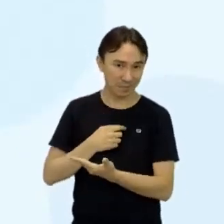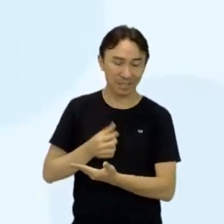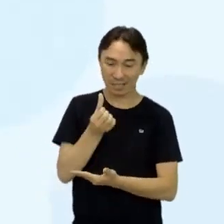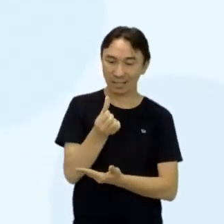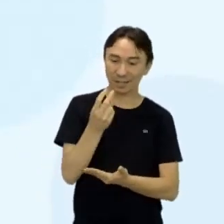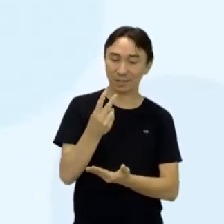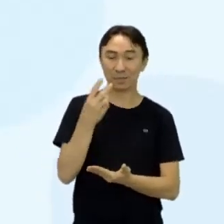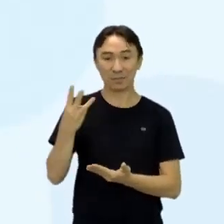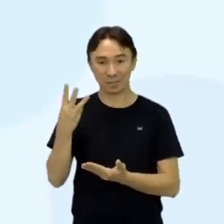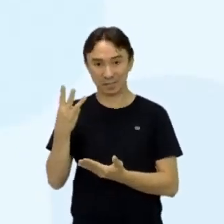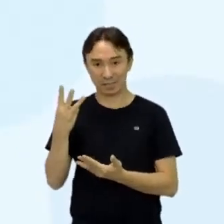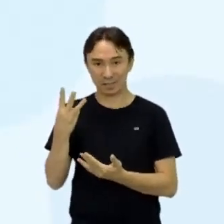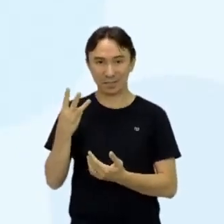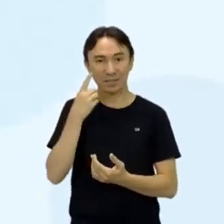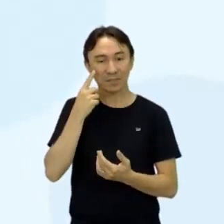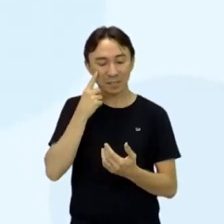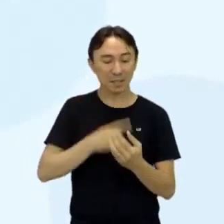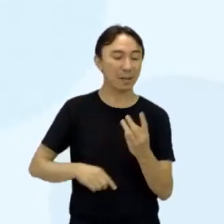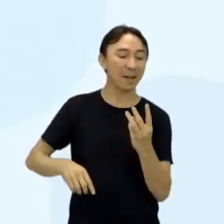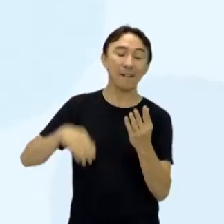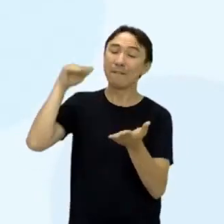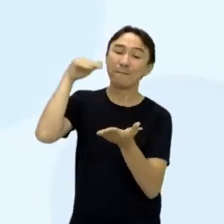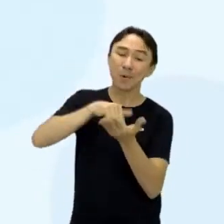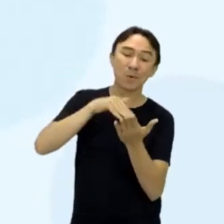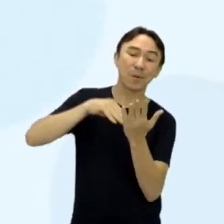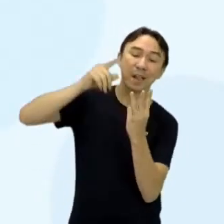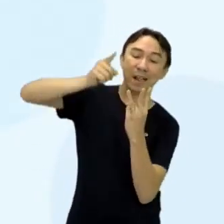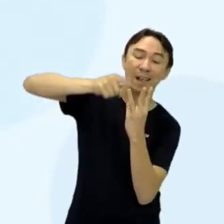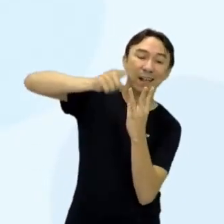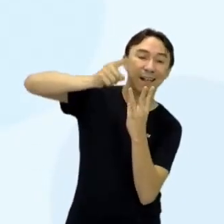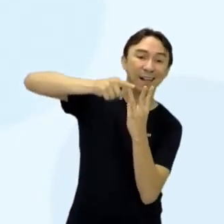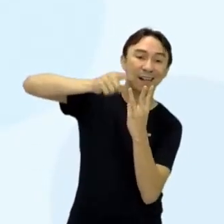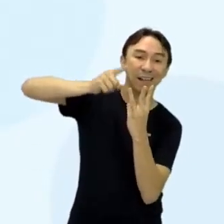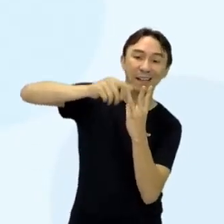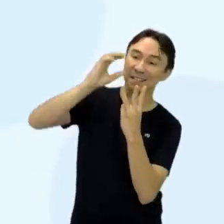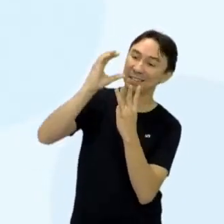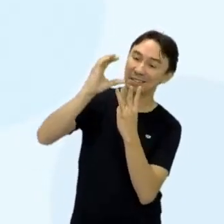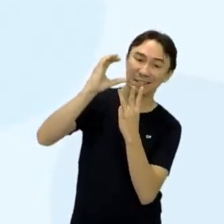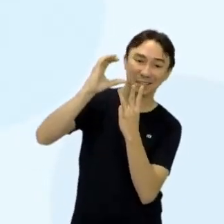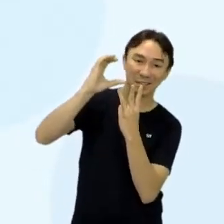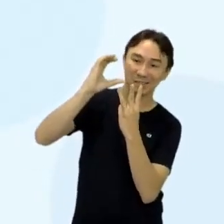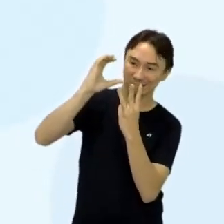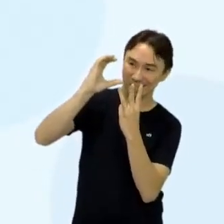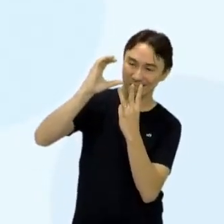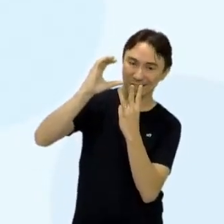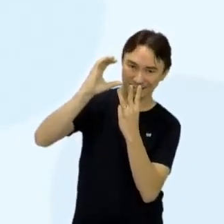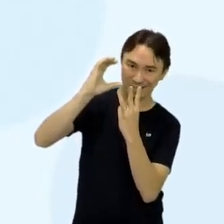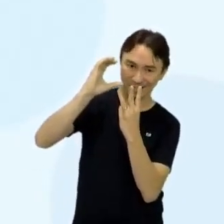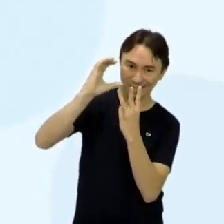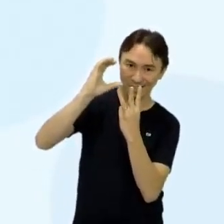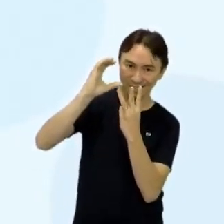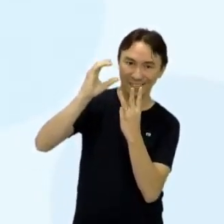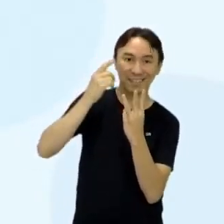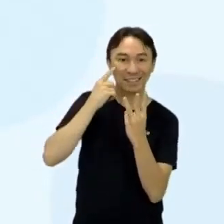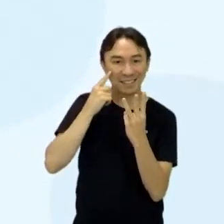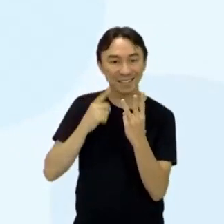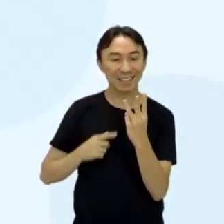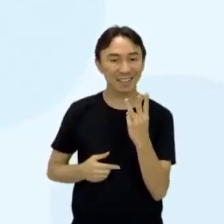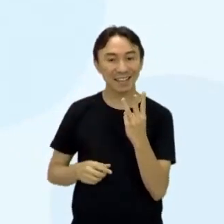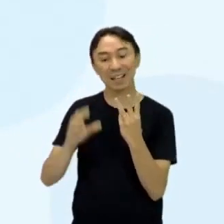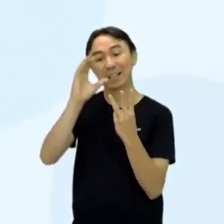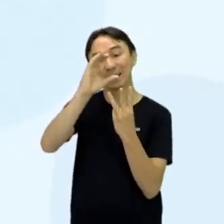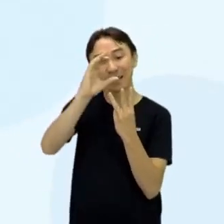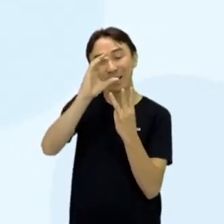623. Veja o nome da casinha que ele parou. Lembrando que a vírgula separa quem é a unidade do décimo e